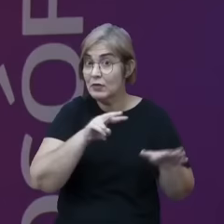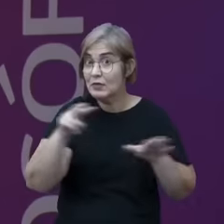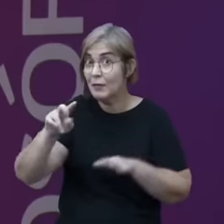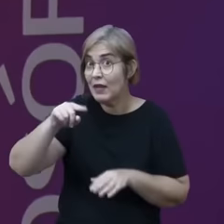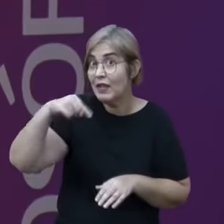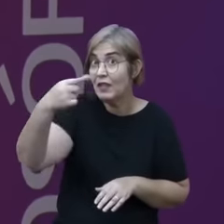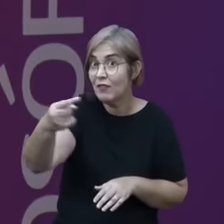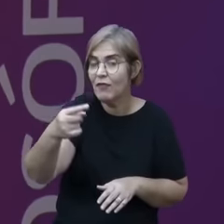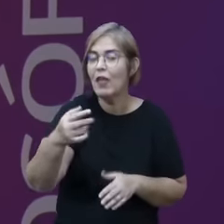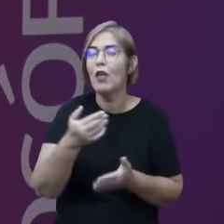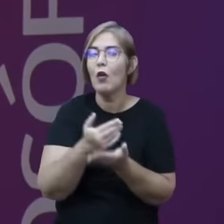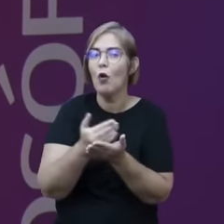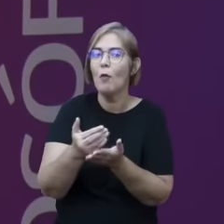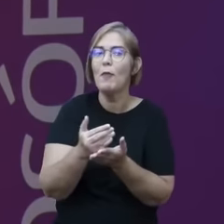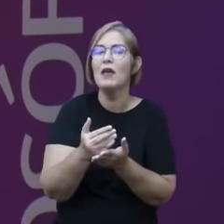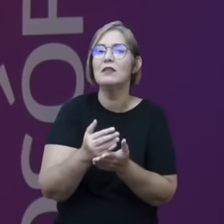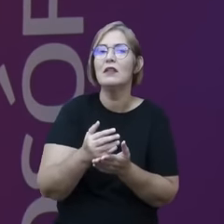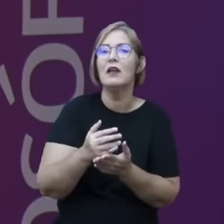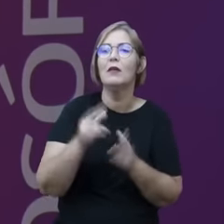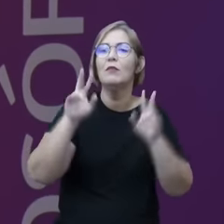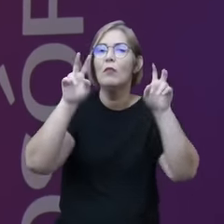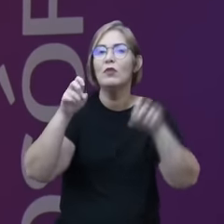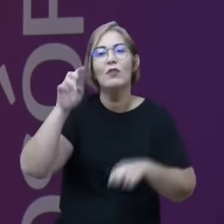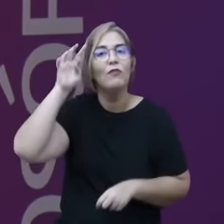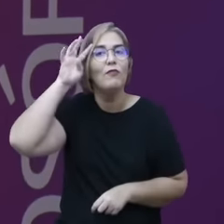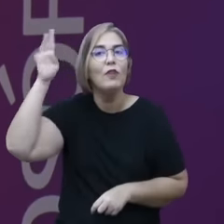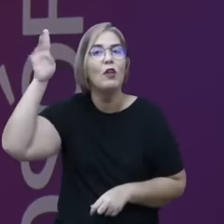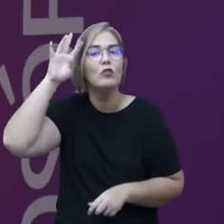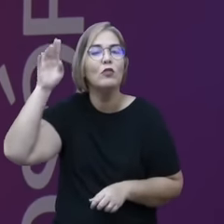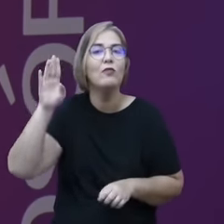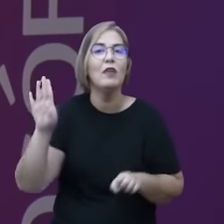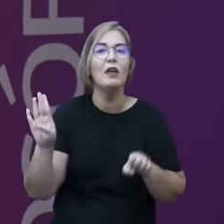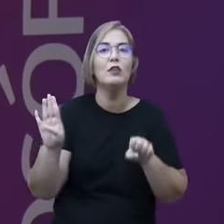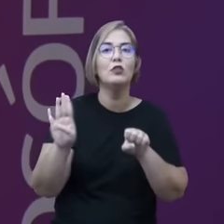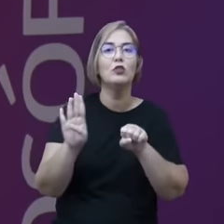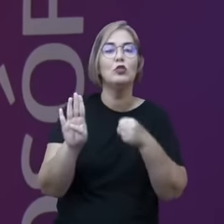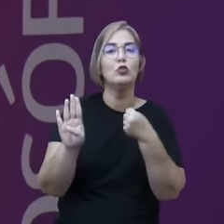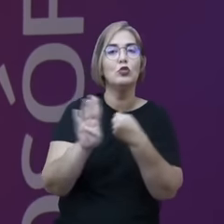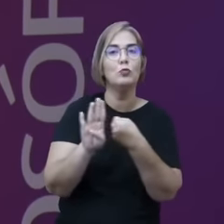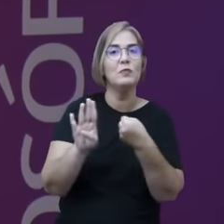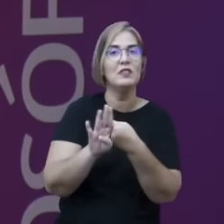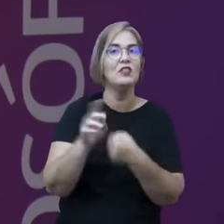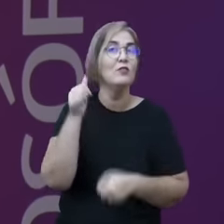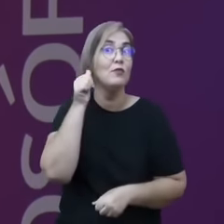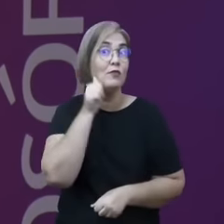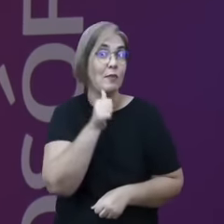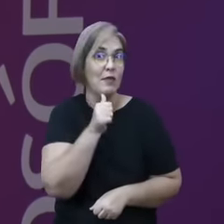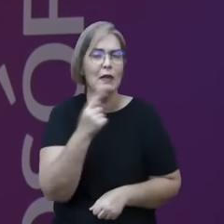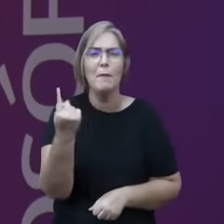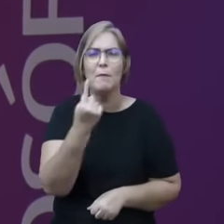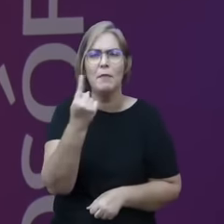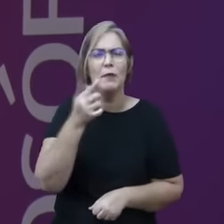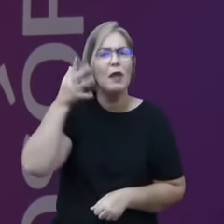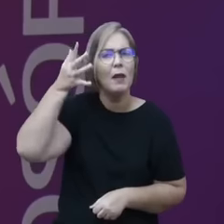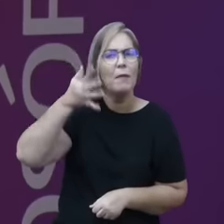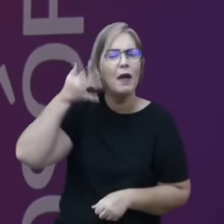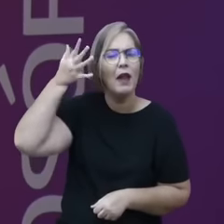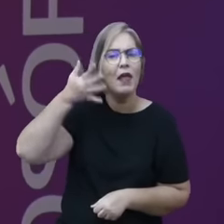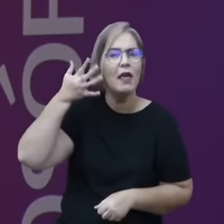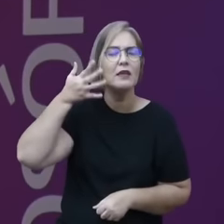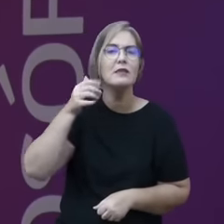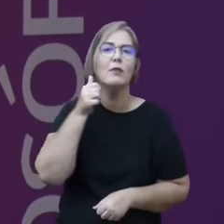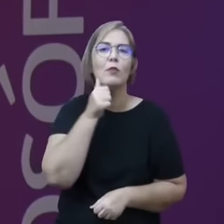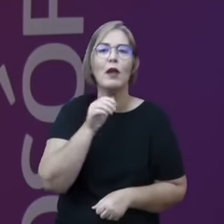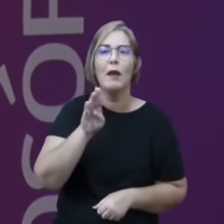começa o módulo filosofia substantivo feminino e a primeira palestra será com o tema Bel Hooks e a educação